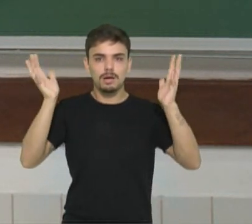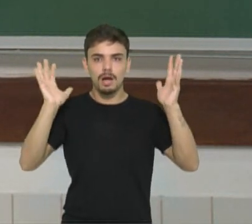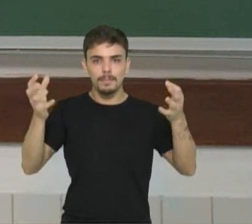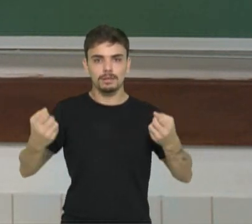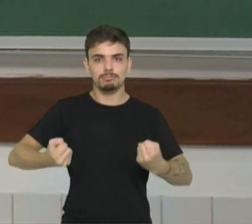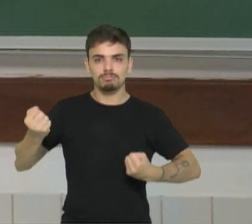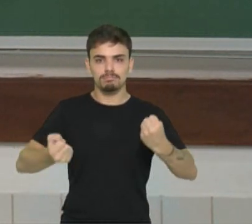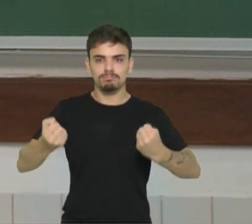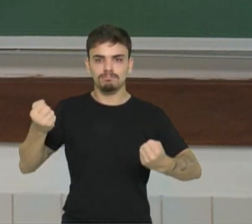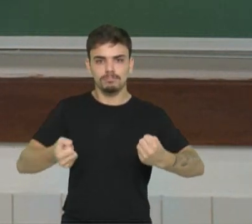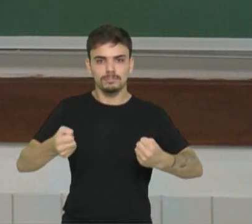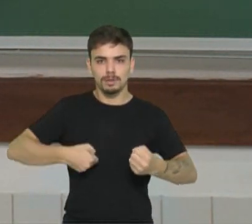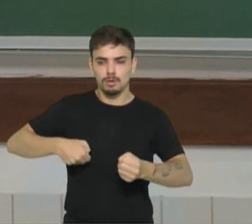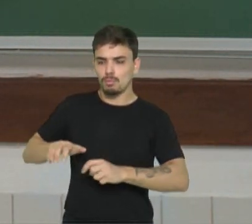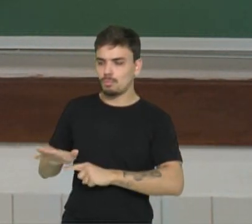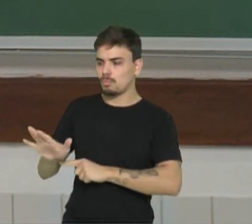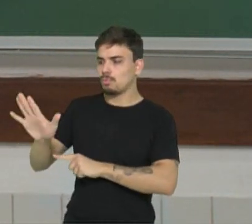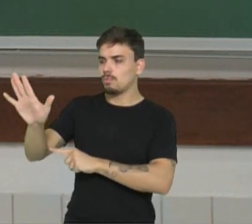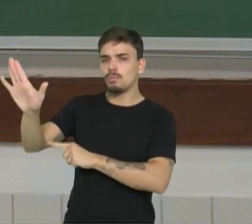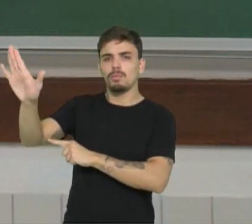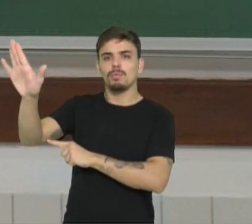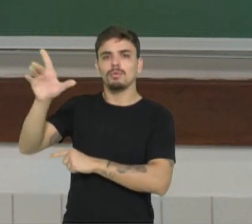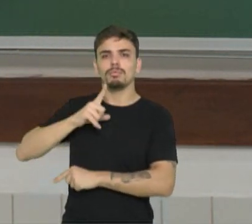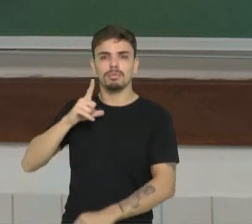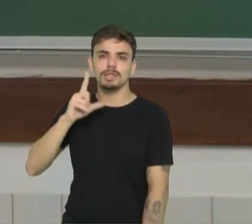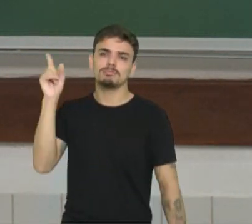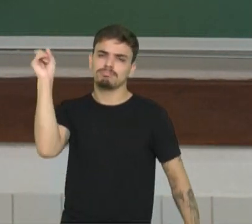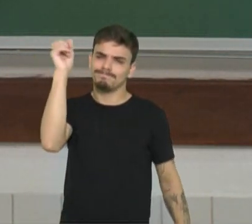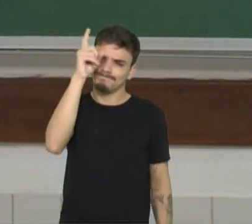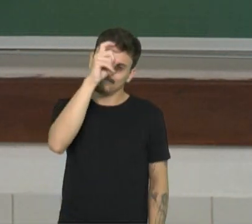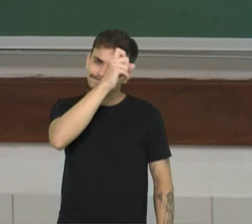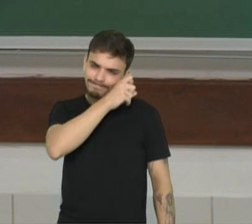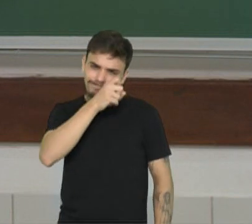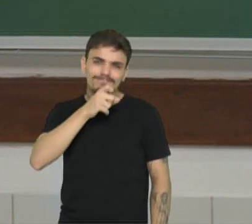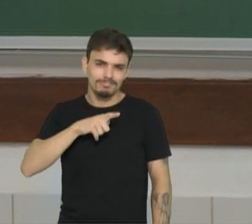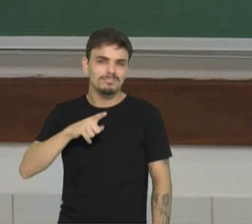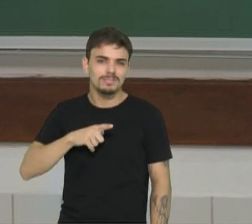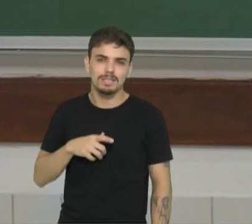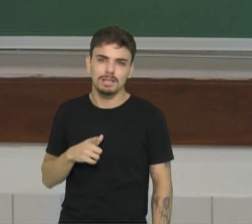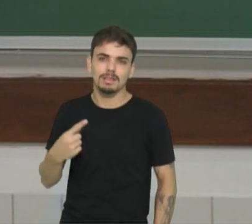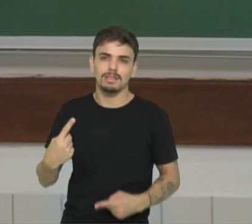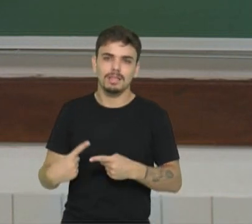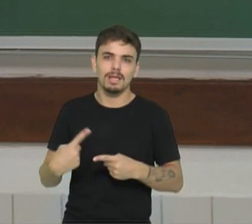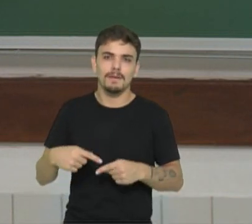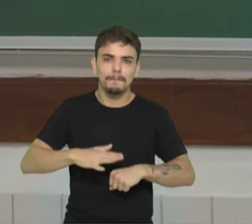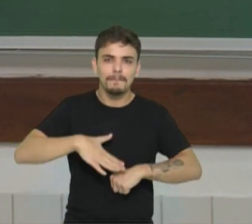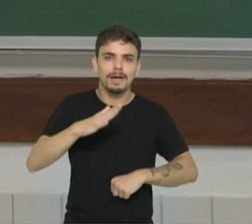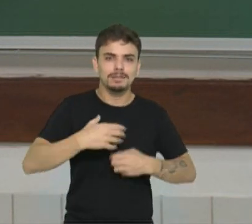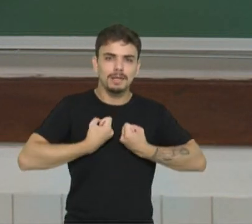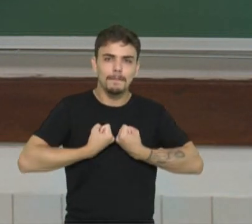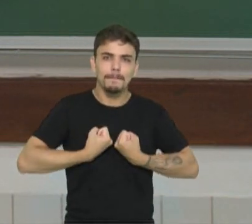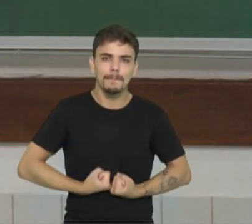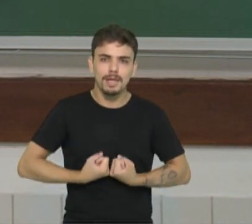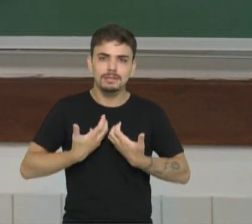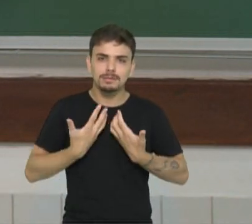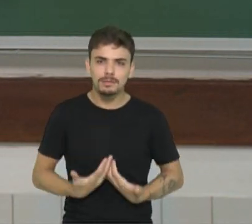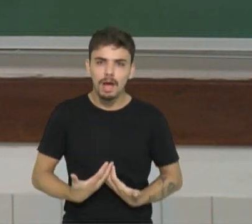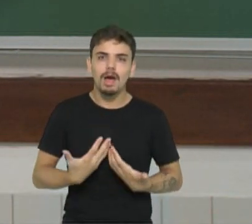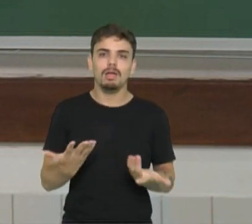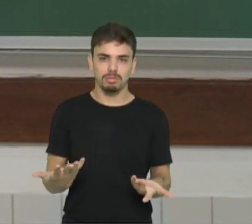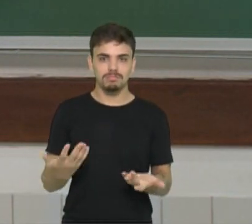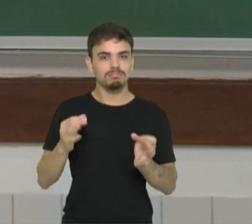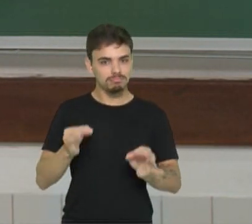num caminhão subindo a serra. Ele sobe com dificuldade, né? Porque ele tem muito mais massa, é muito mais pesado do que um carro.